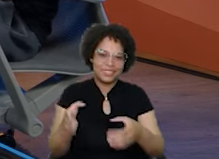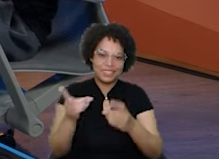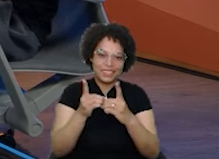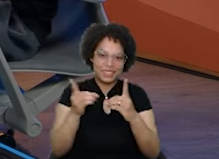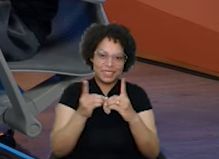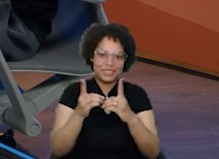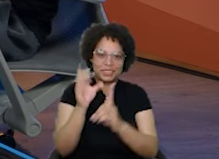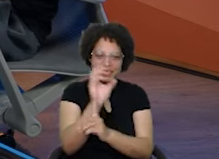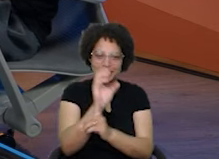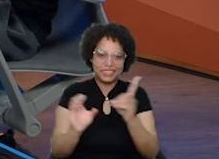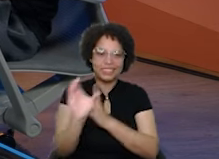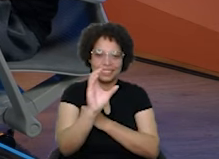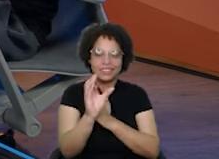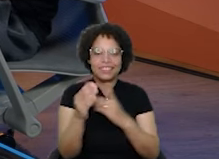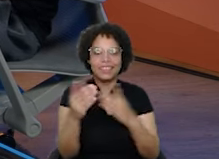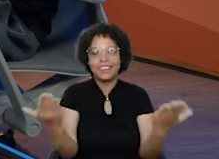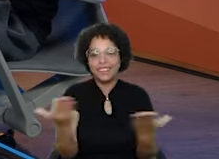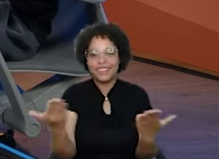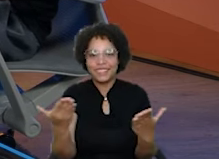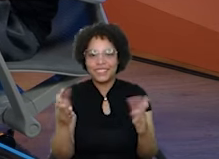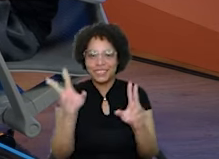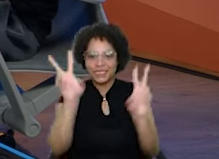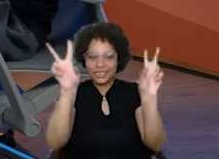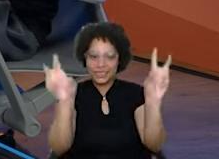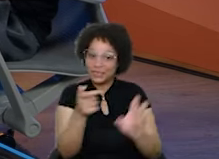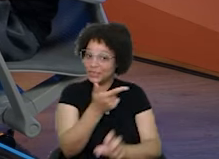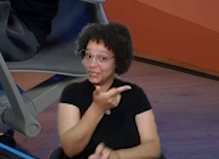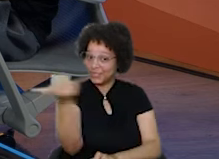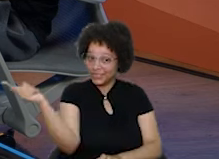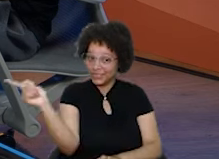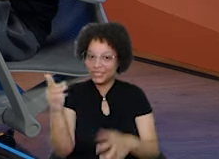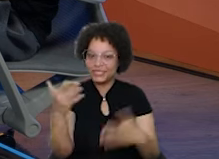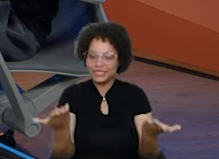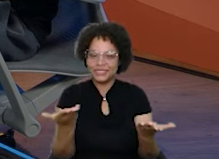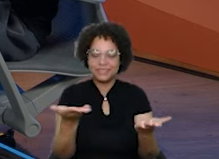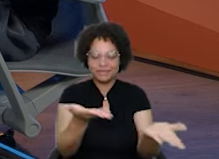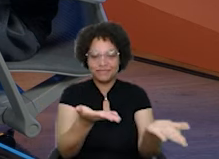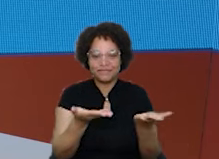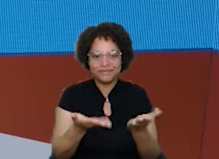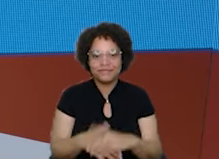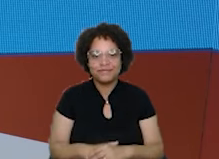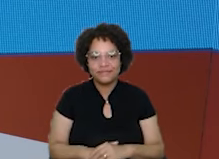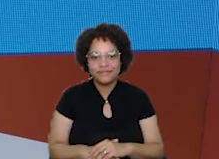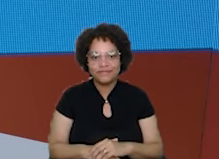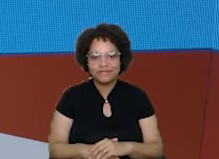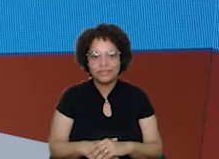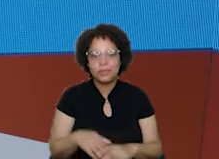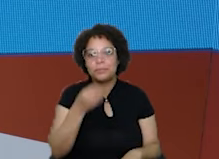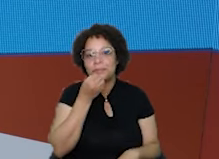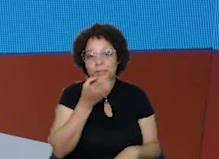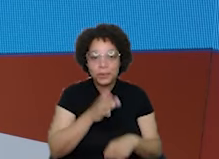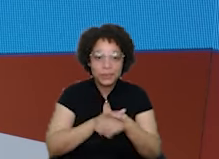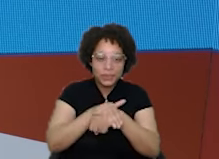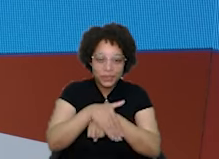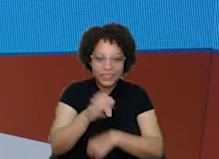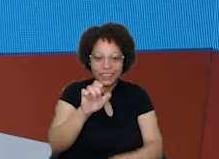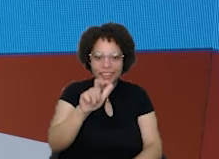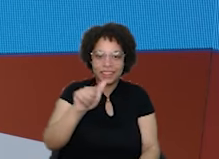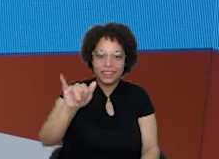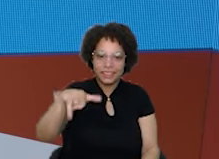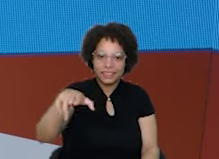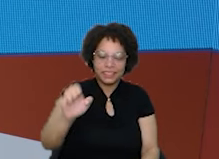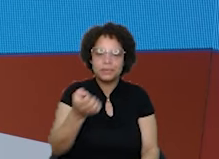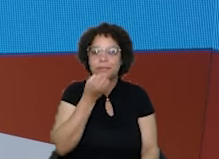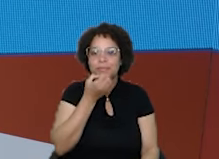lá mas agora você tá numa outra área né então por favor se presente uma bo boa noite Eline uma boa noite Adriano